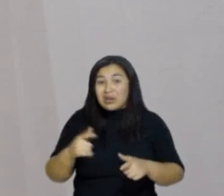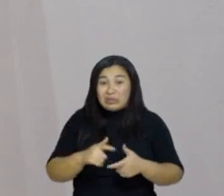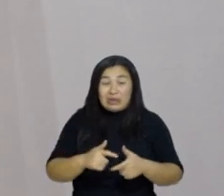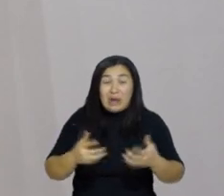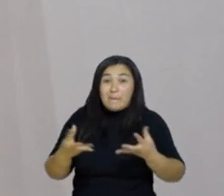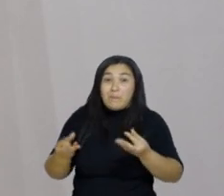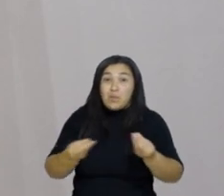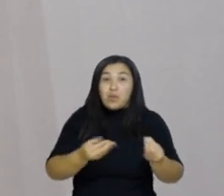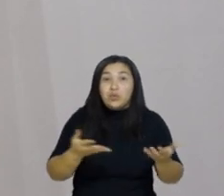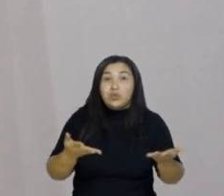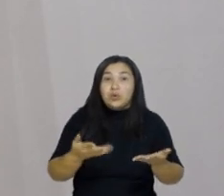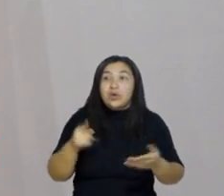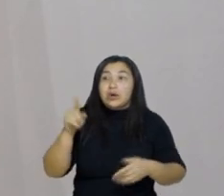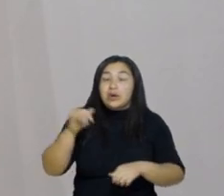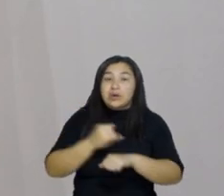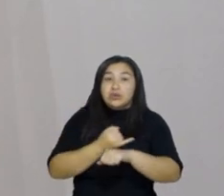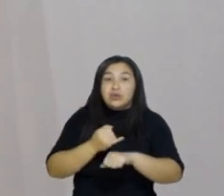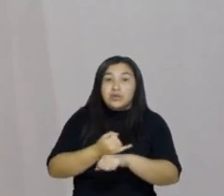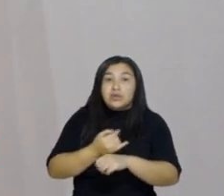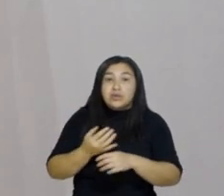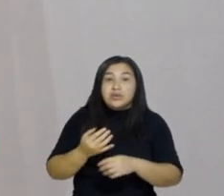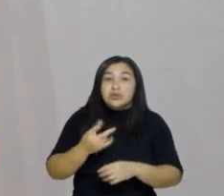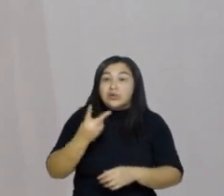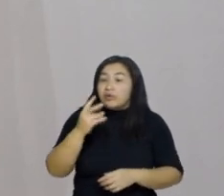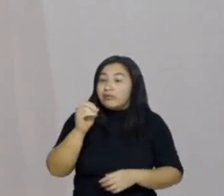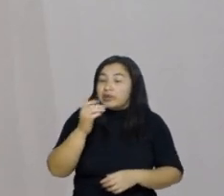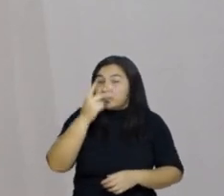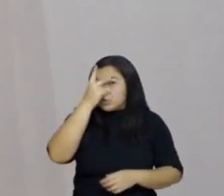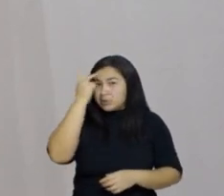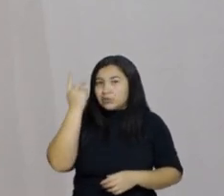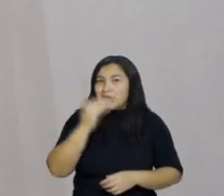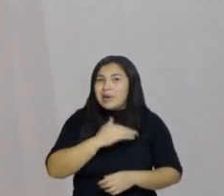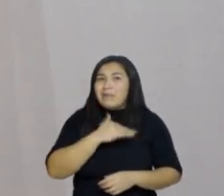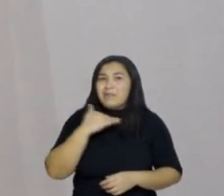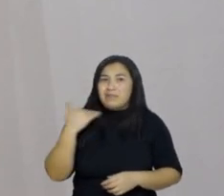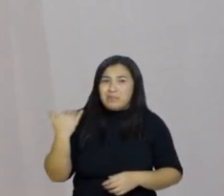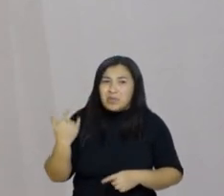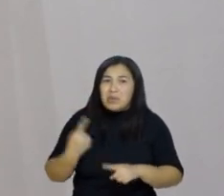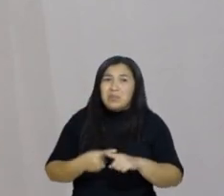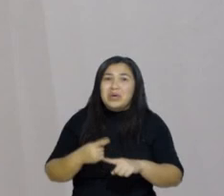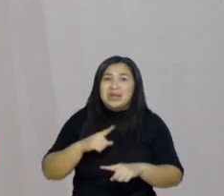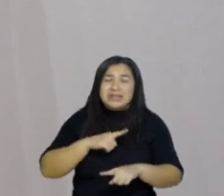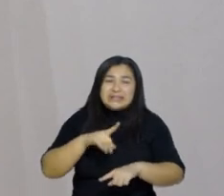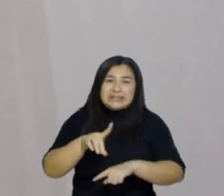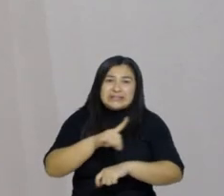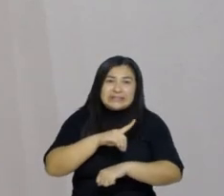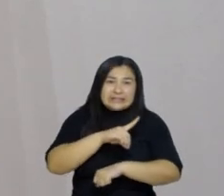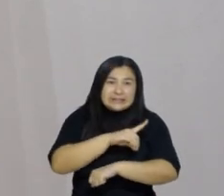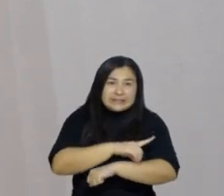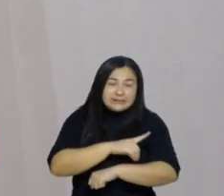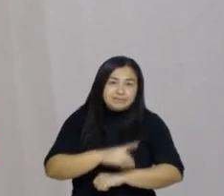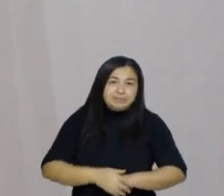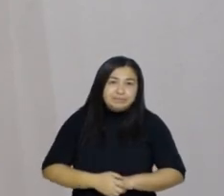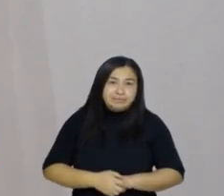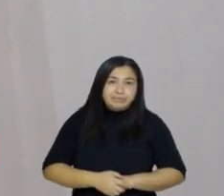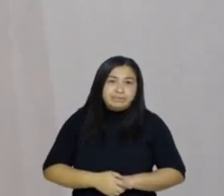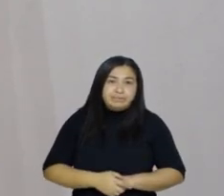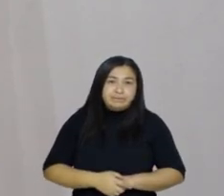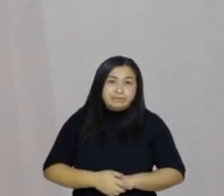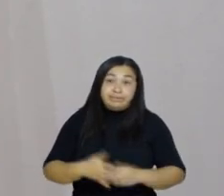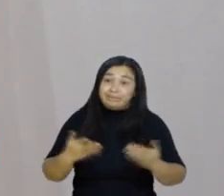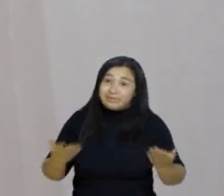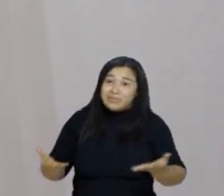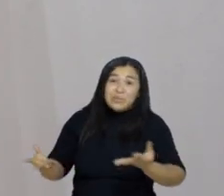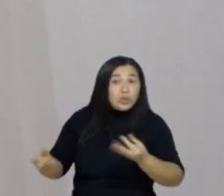estão com 20 óbitos por causa da dengue. E quando é que a gente imaginaria isso? Então, são